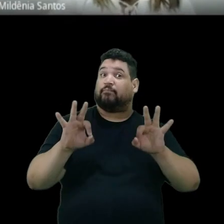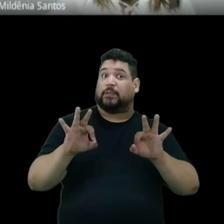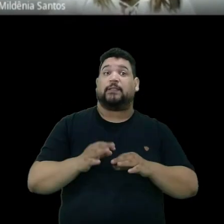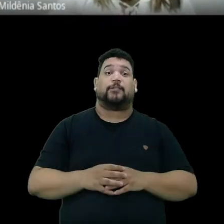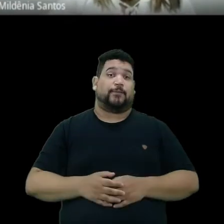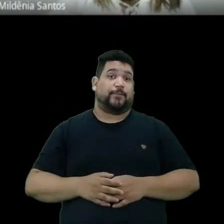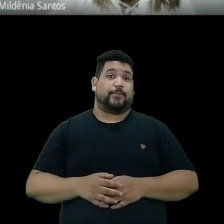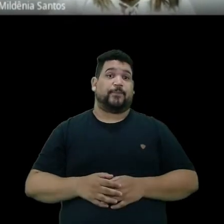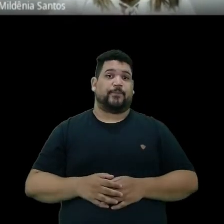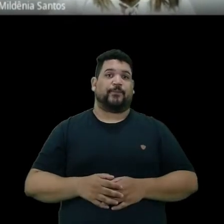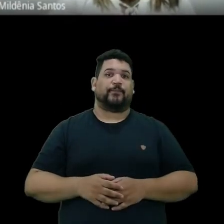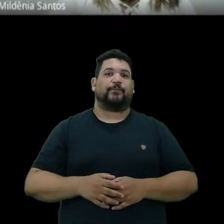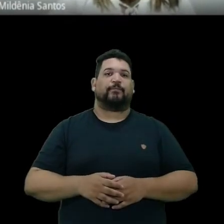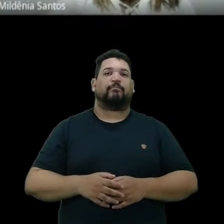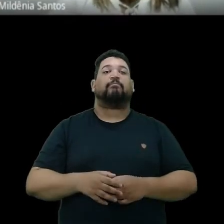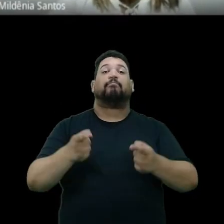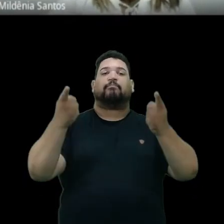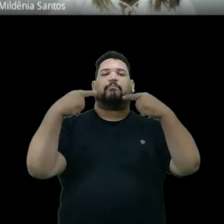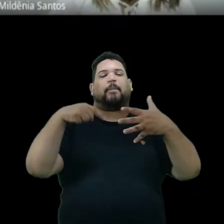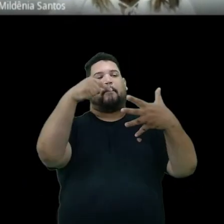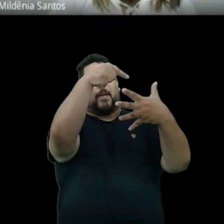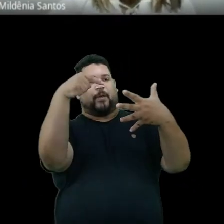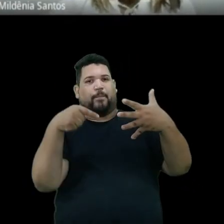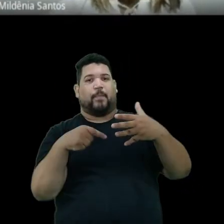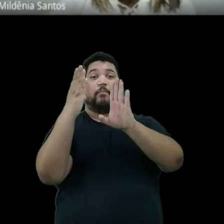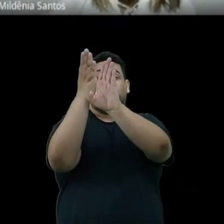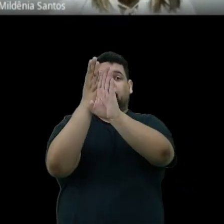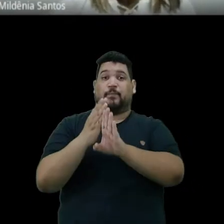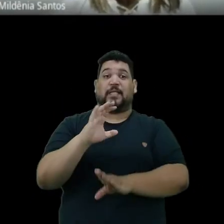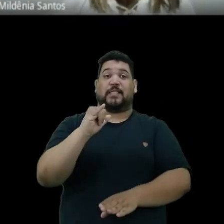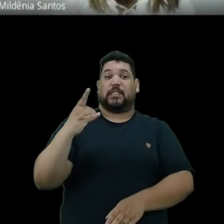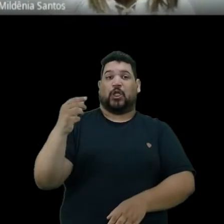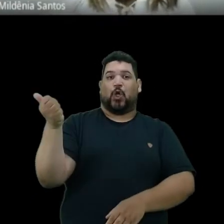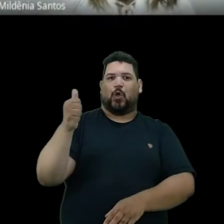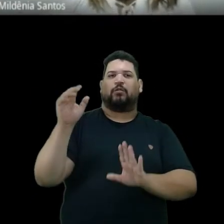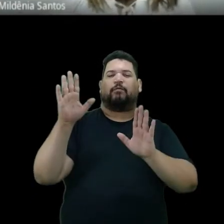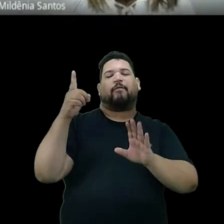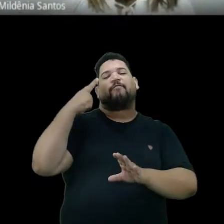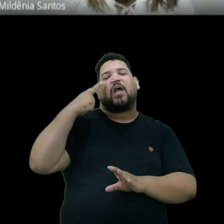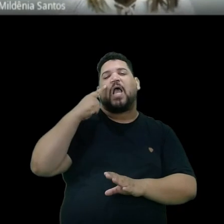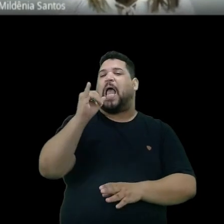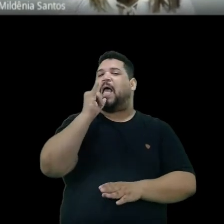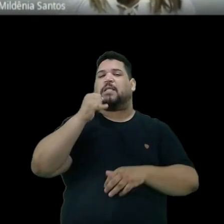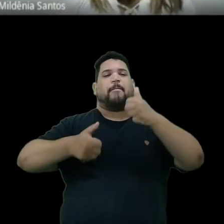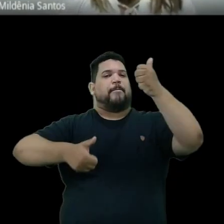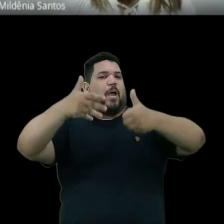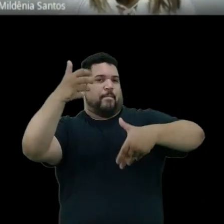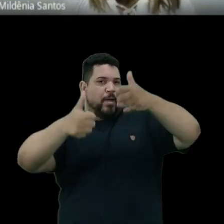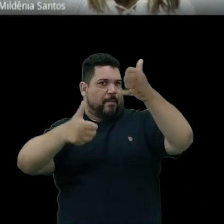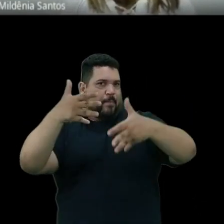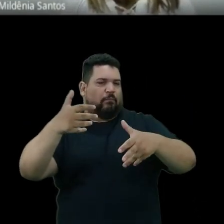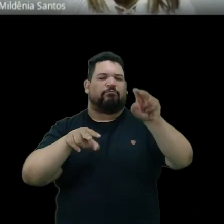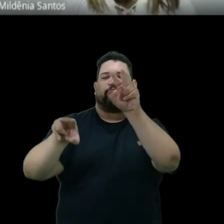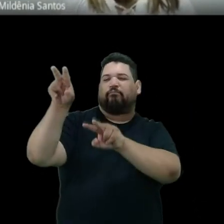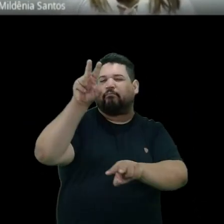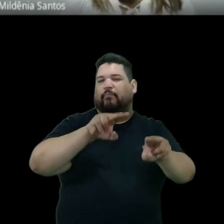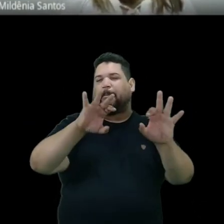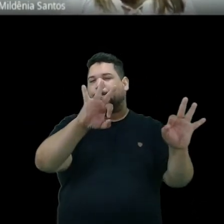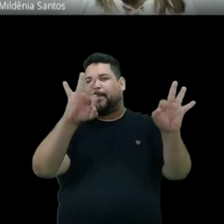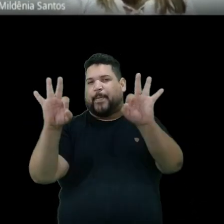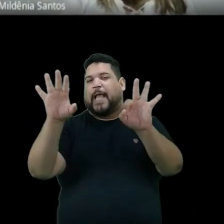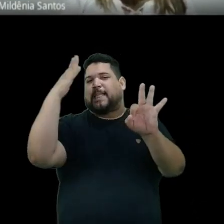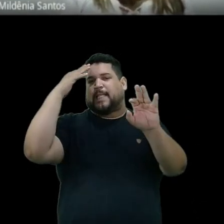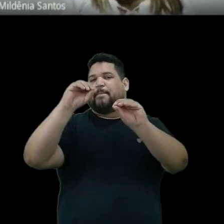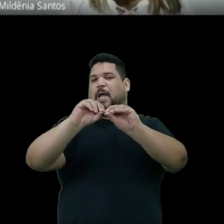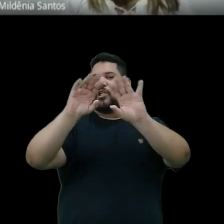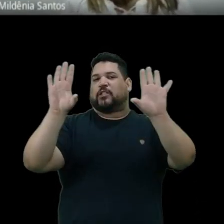são os critérios diagnósticos desse CID-11? Então, trouxe alguns exemplos para a gente ficar olhando e começar a se familiarizar. E aí a gente vai